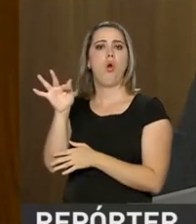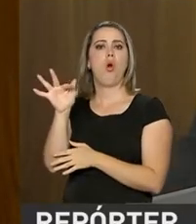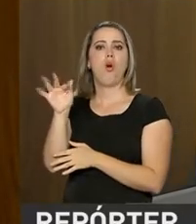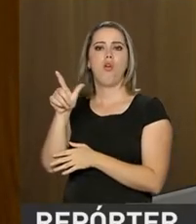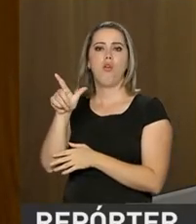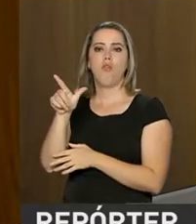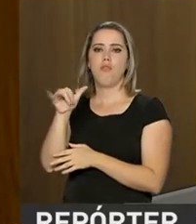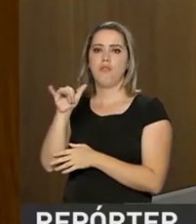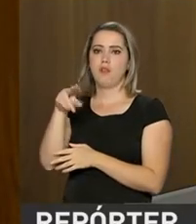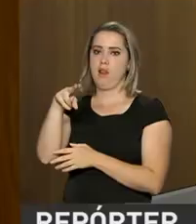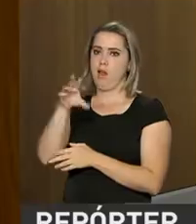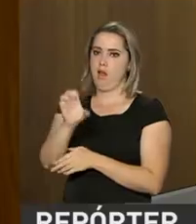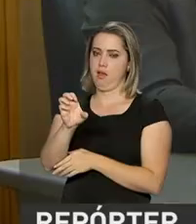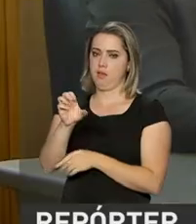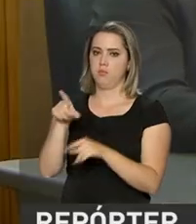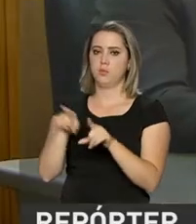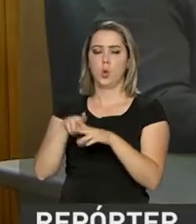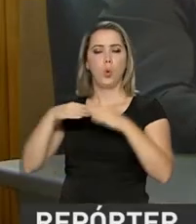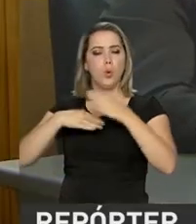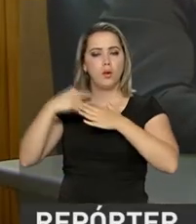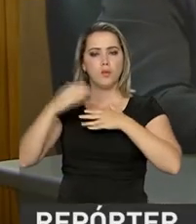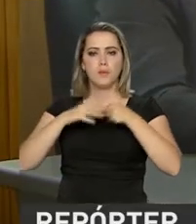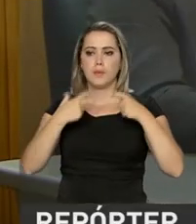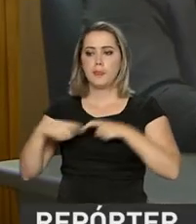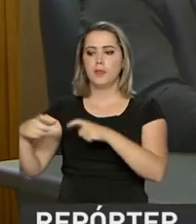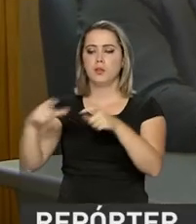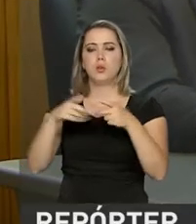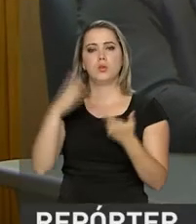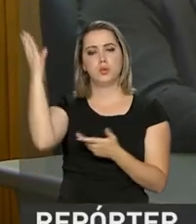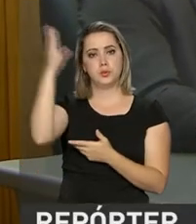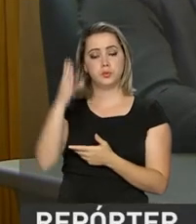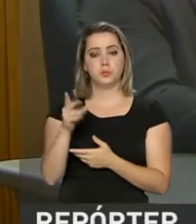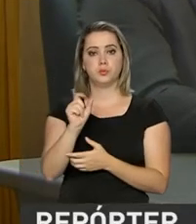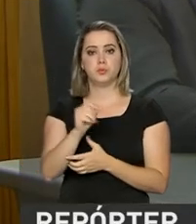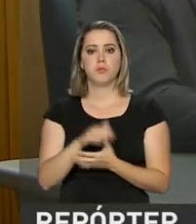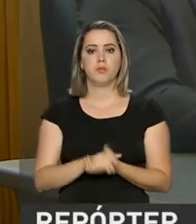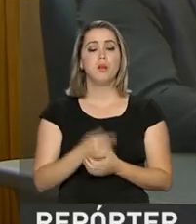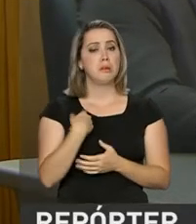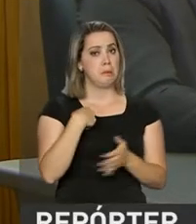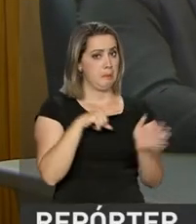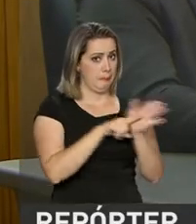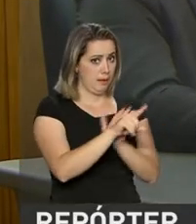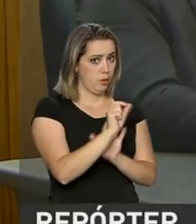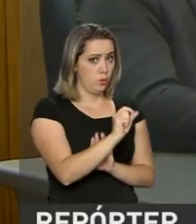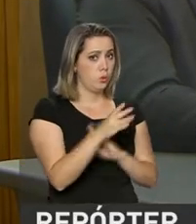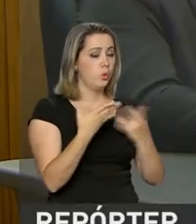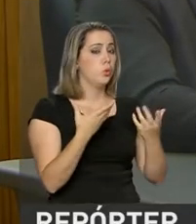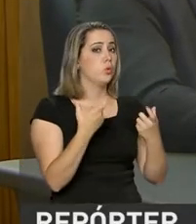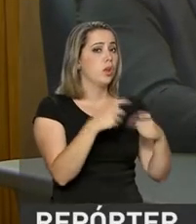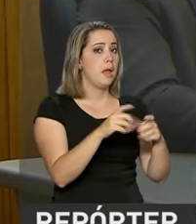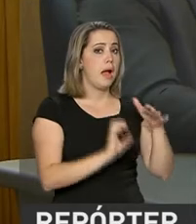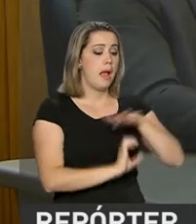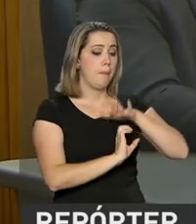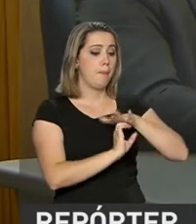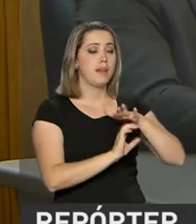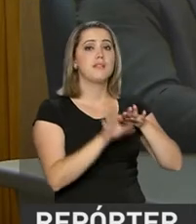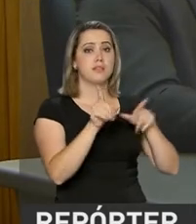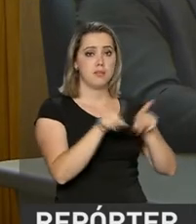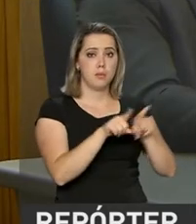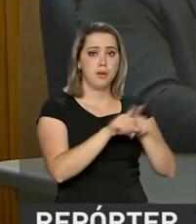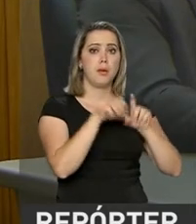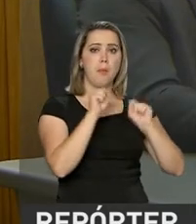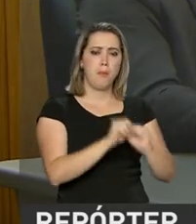do país o diretor do caso da locadora que a gente acabou de ouvir na matéria eles também vão poder ler escolhe para verificar sua